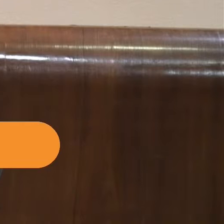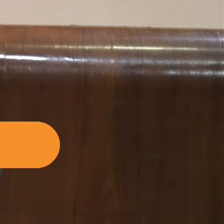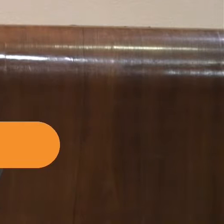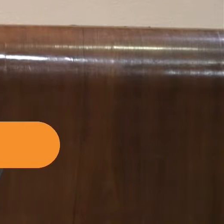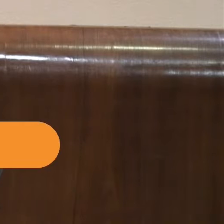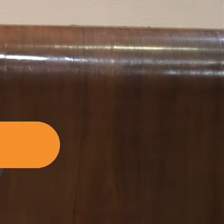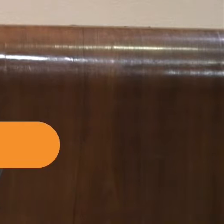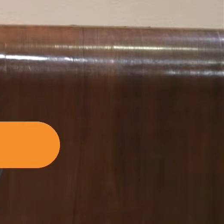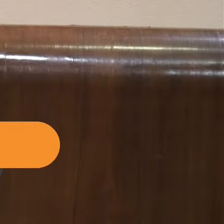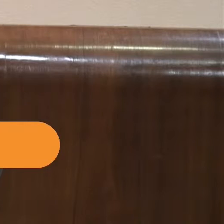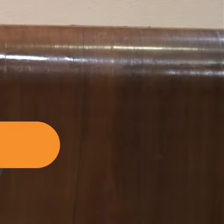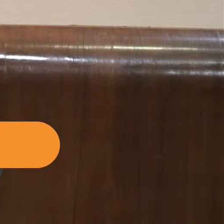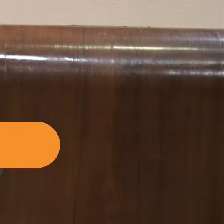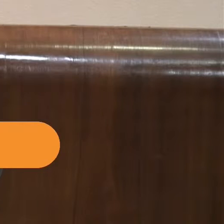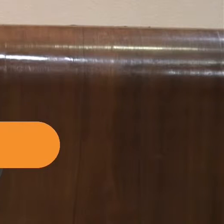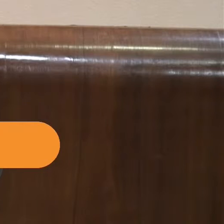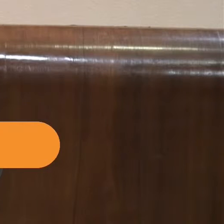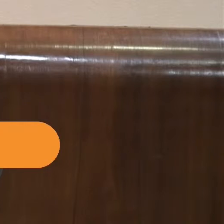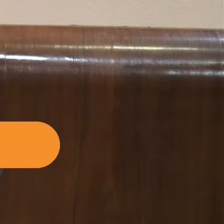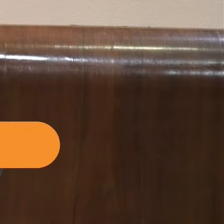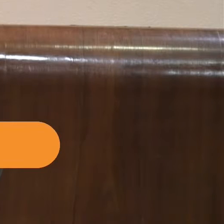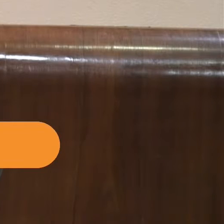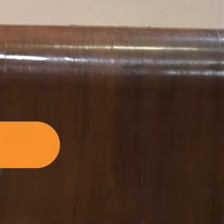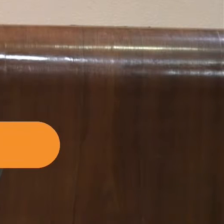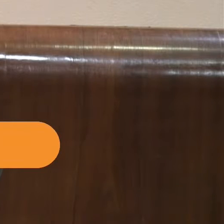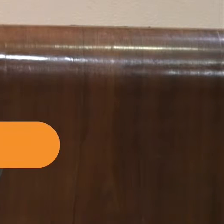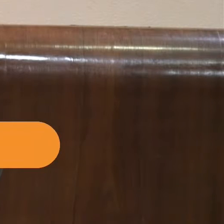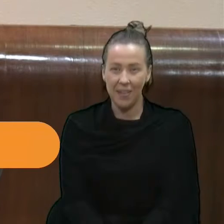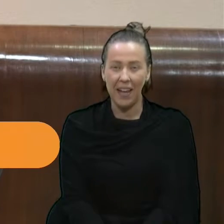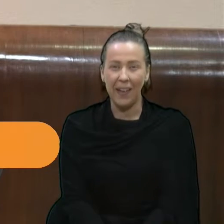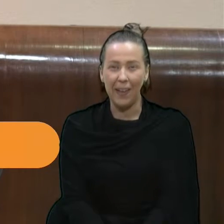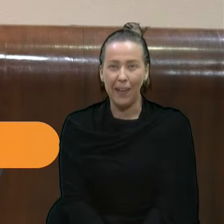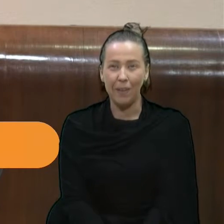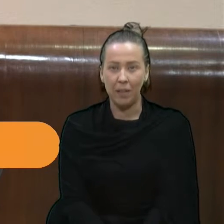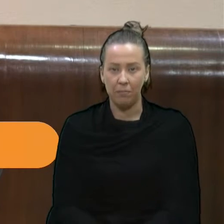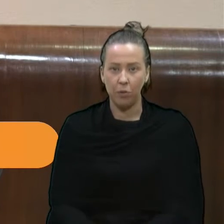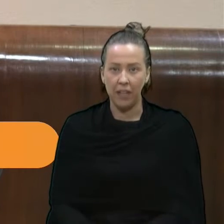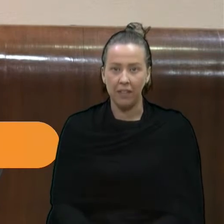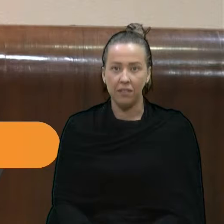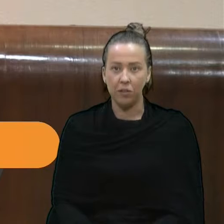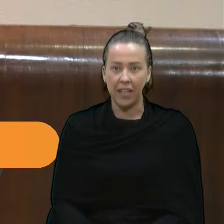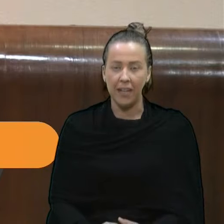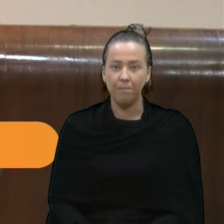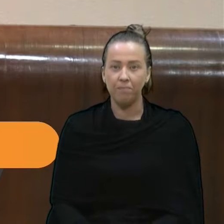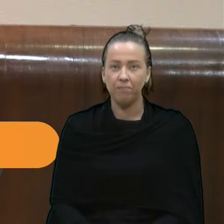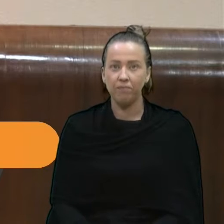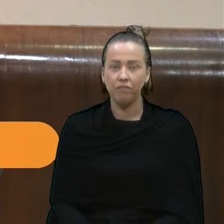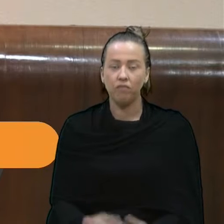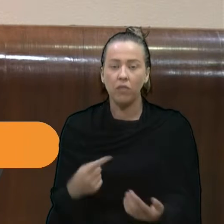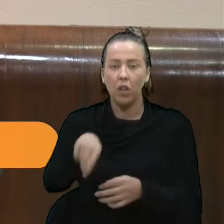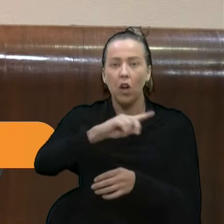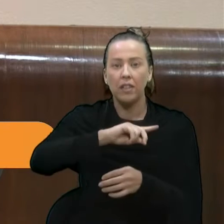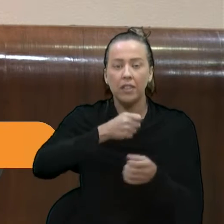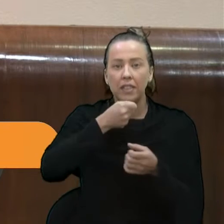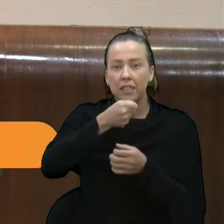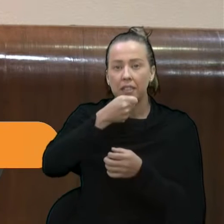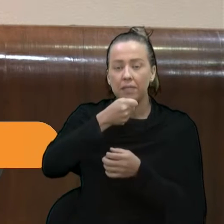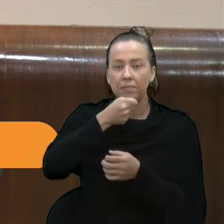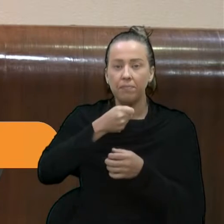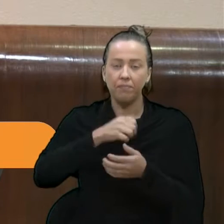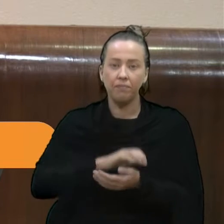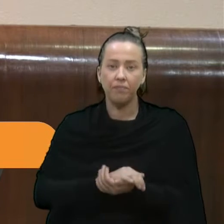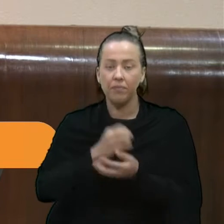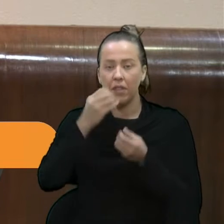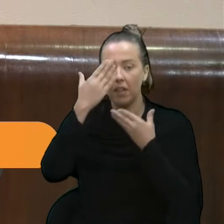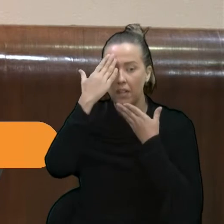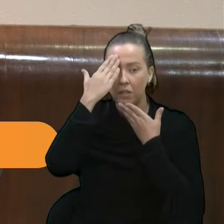participe, deixe sua mensagem, daqui a pouquinho eu vou colocar o canal para a sua colocação para o nosso entrevistado de hoje. Foram